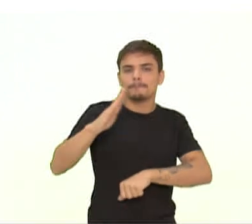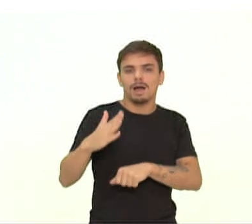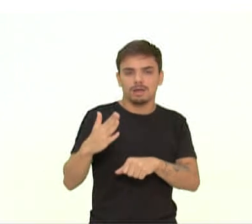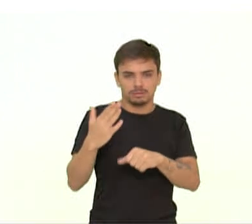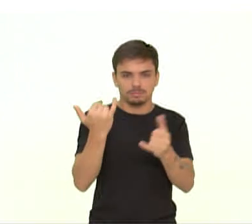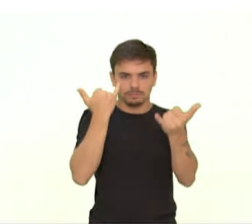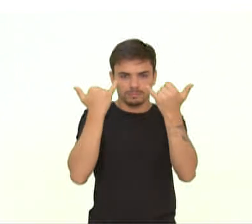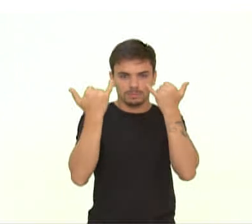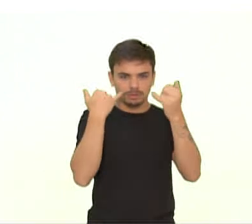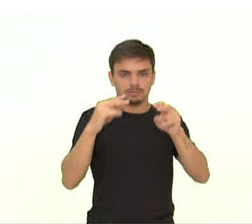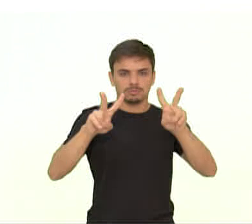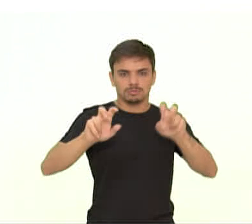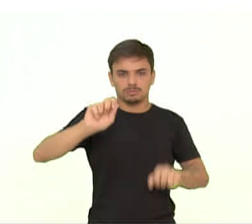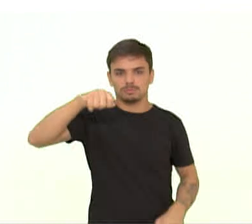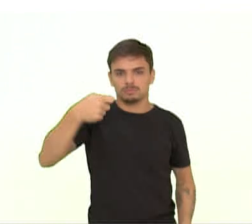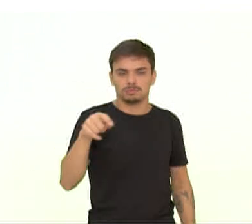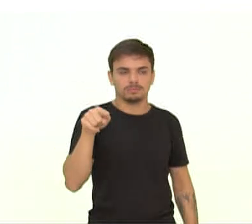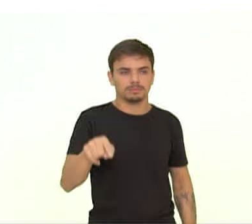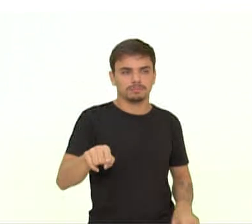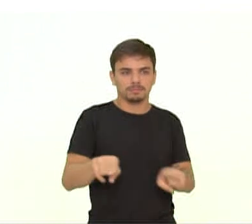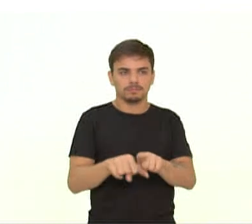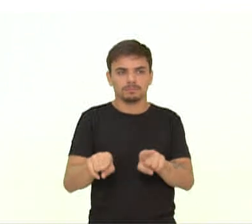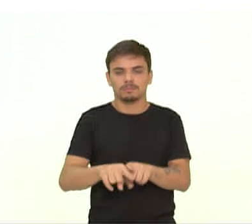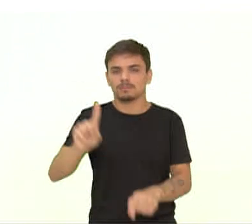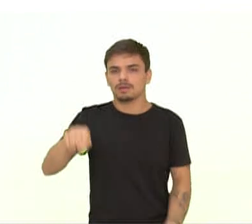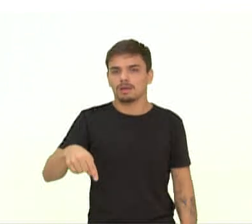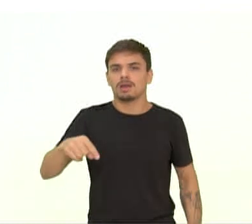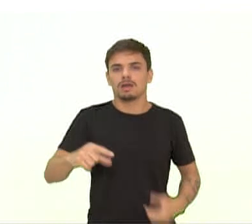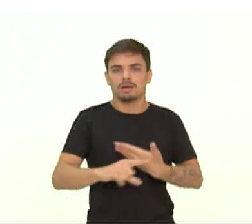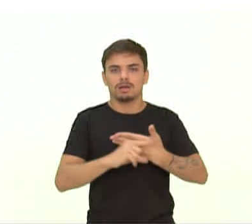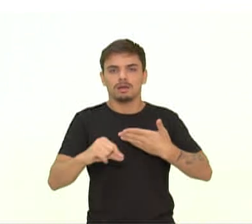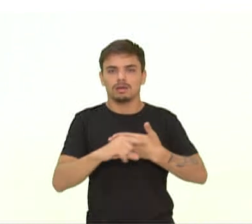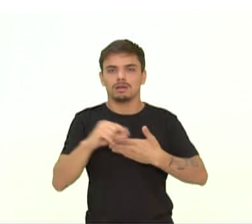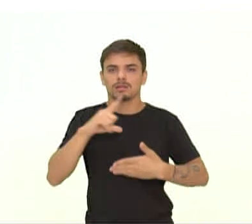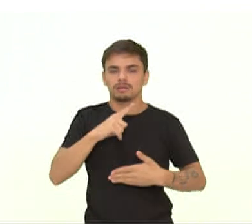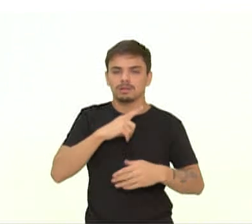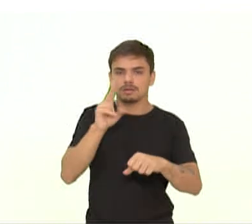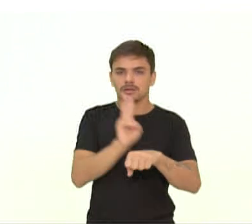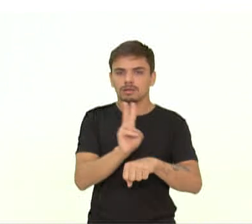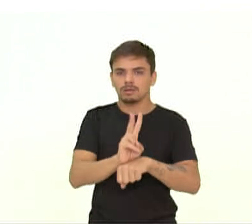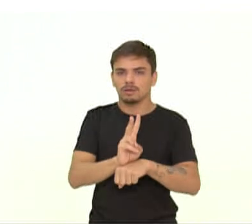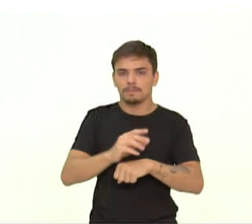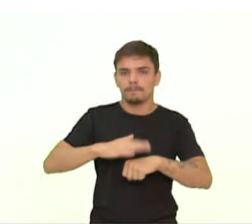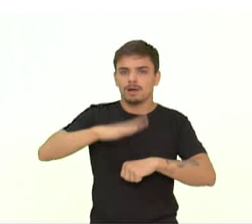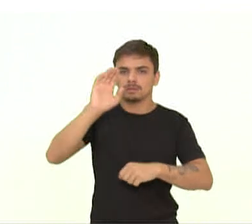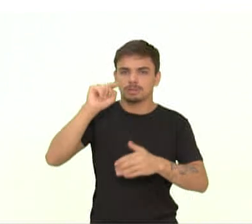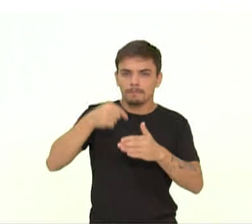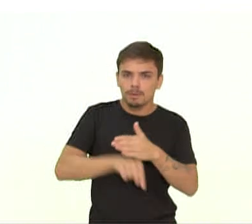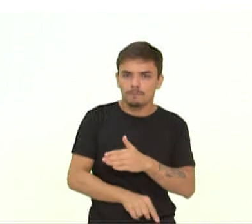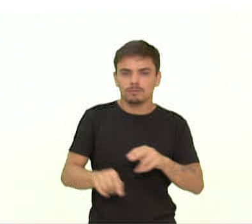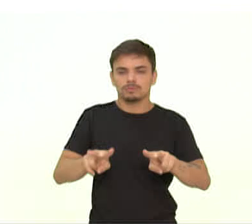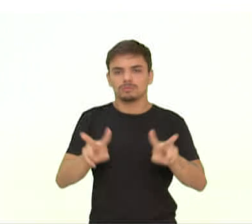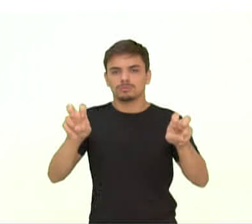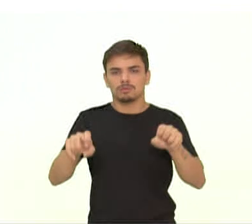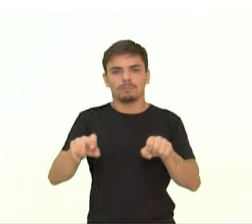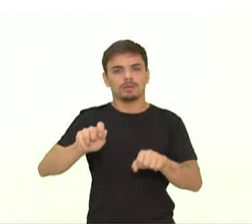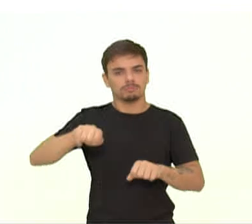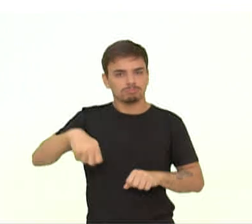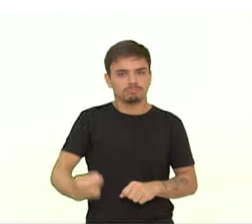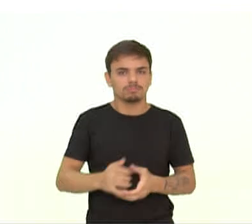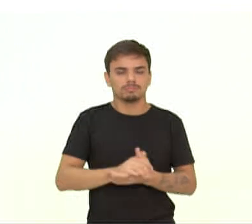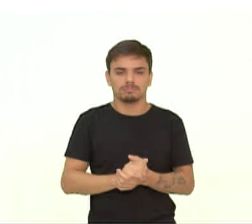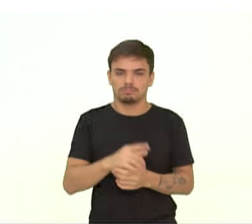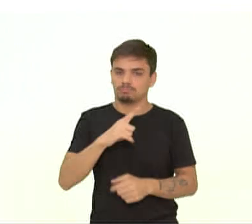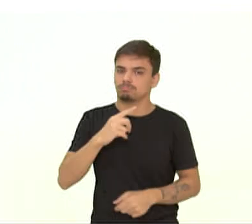sobre ela. Em que o autor dá um tratamento mais aprofundado ao assunto,